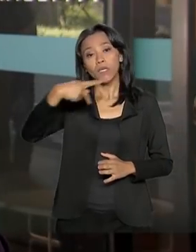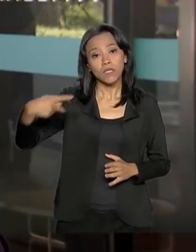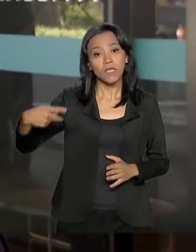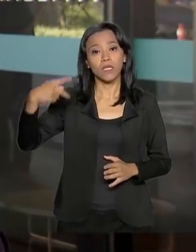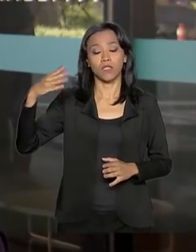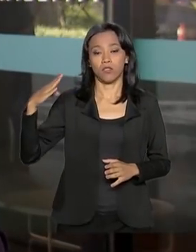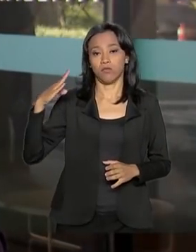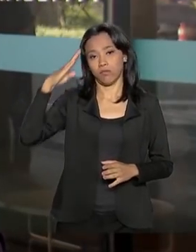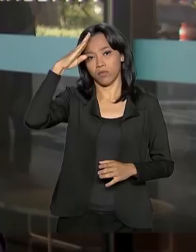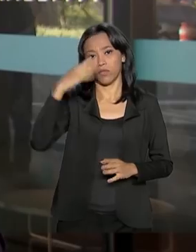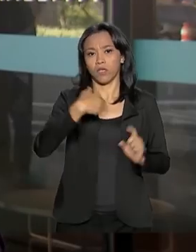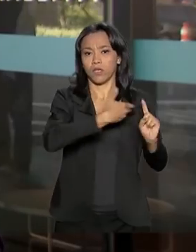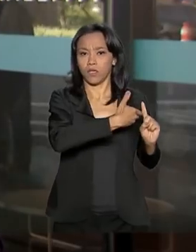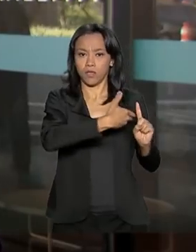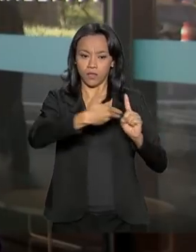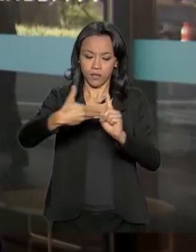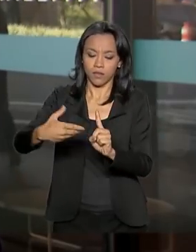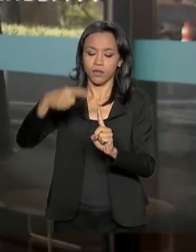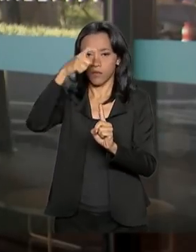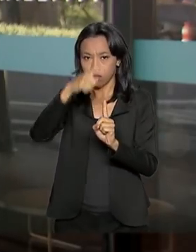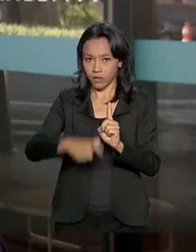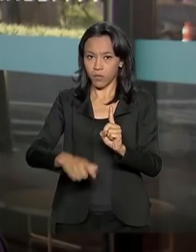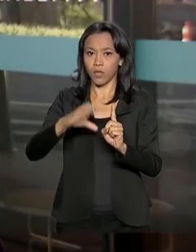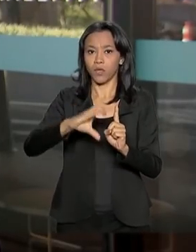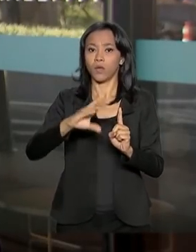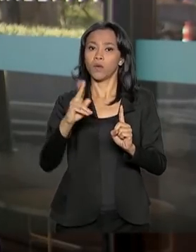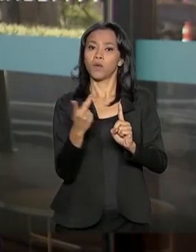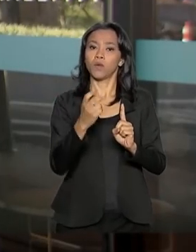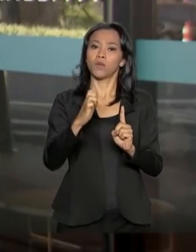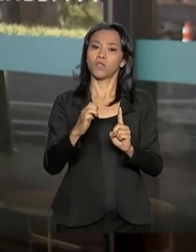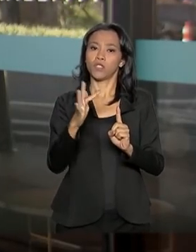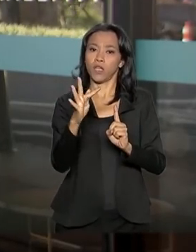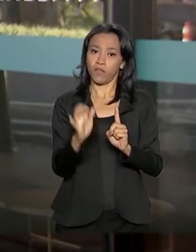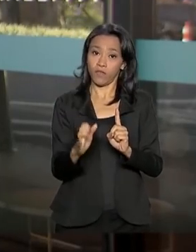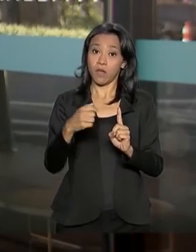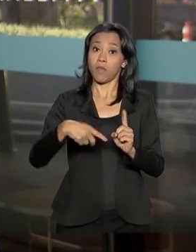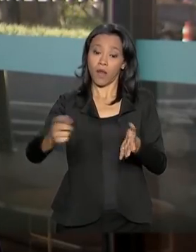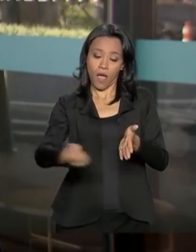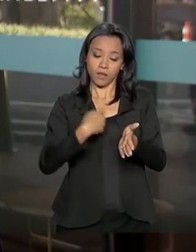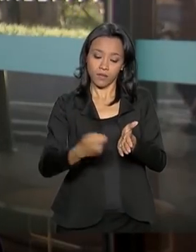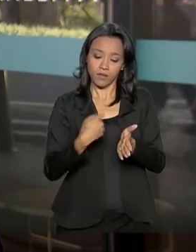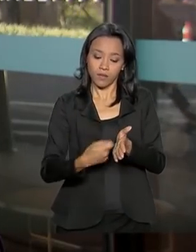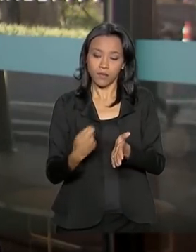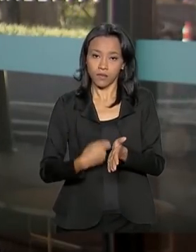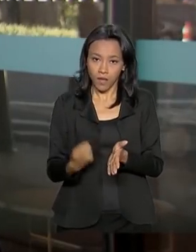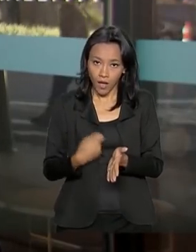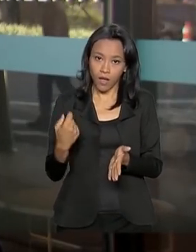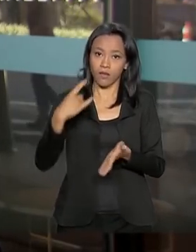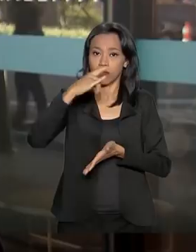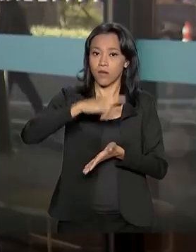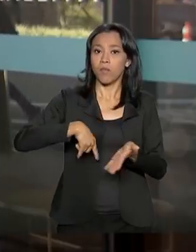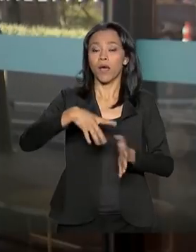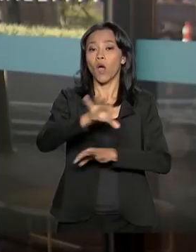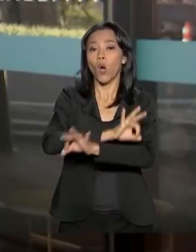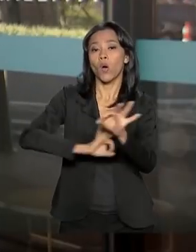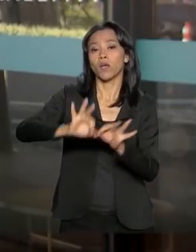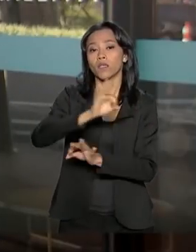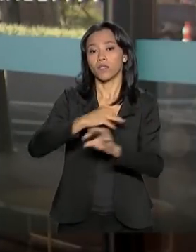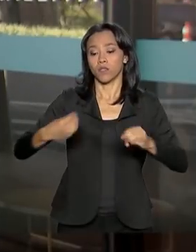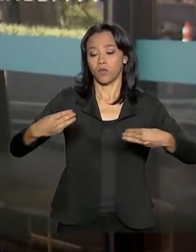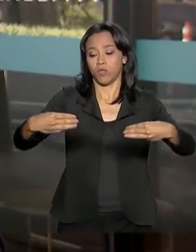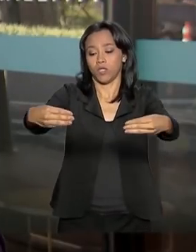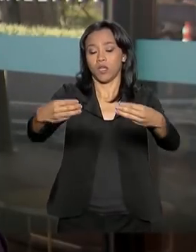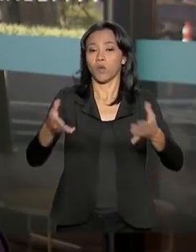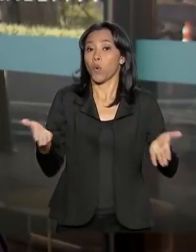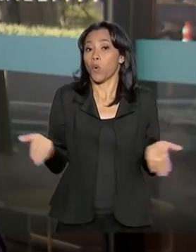subchefe para assuntos jurídicos da Casa Civil para assinar alguns atos administrativos de reestruturação de Ministérios hoje